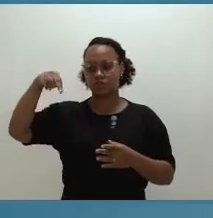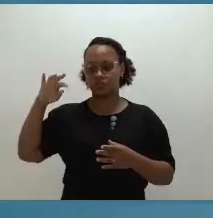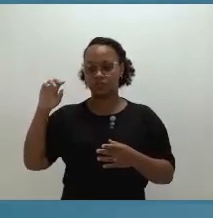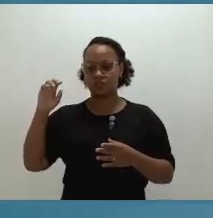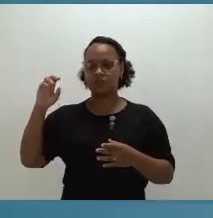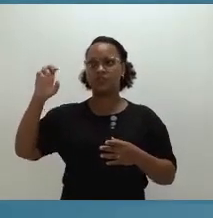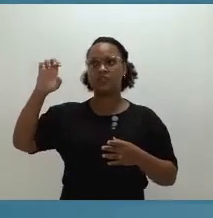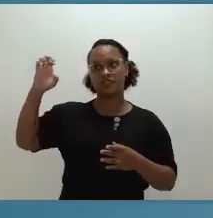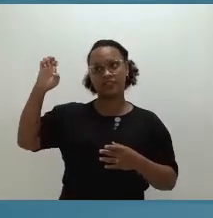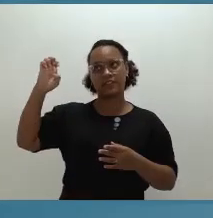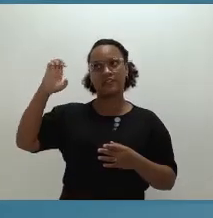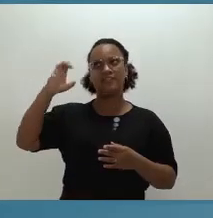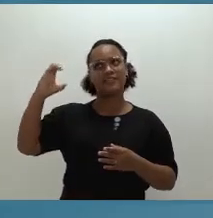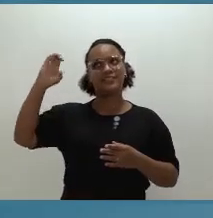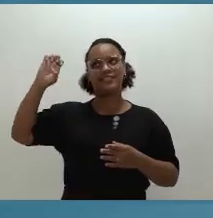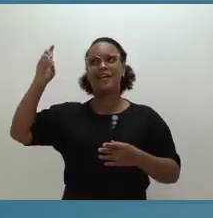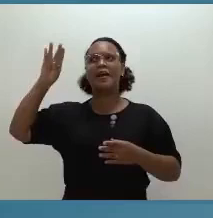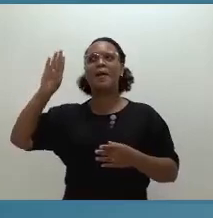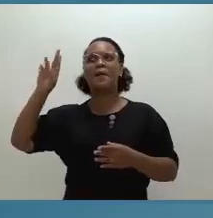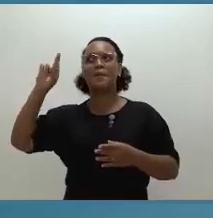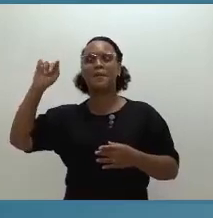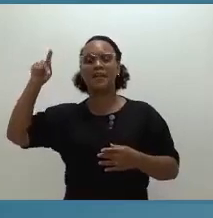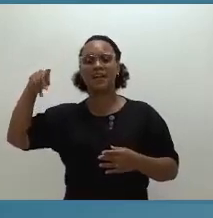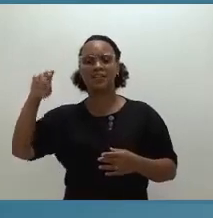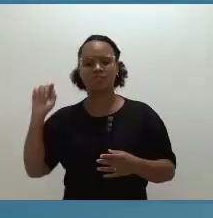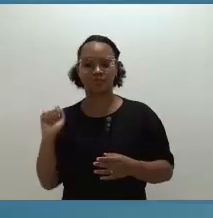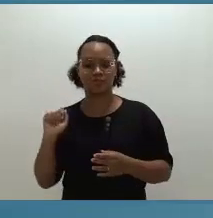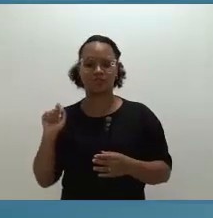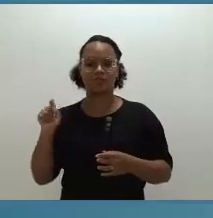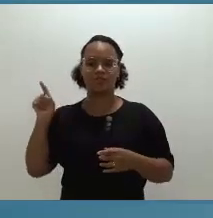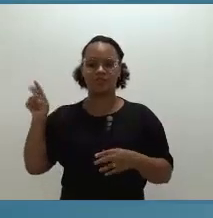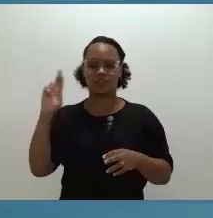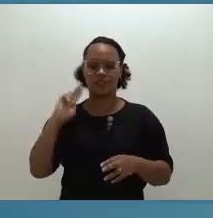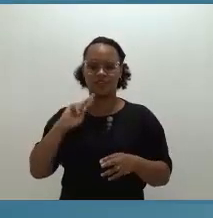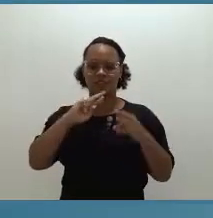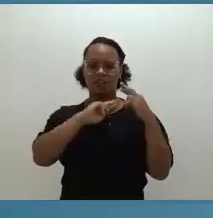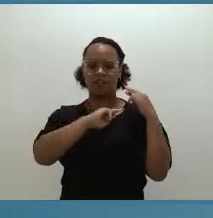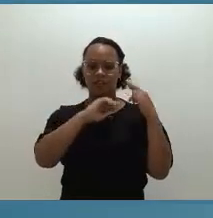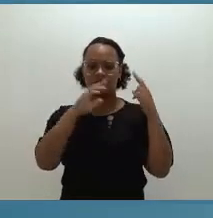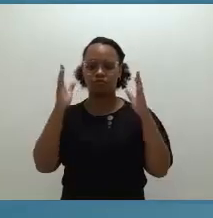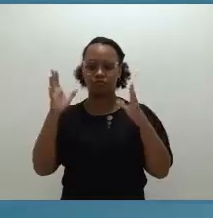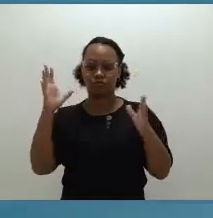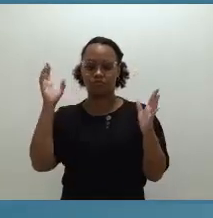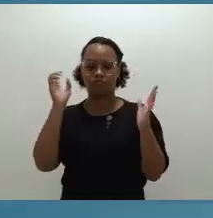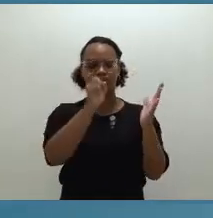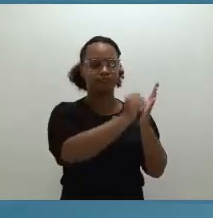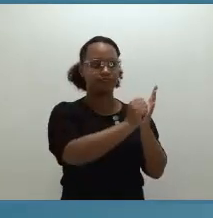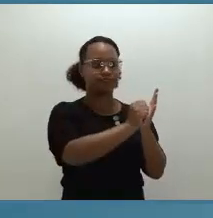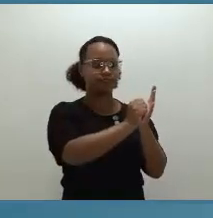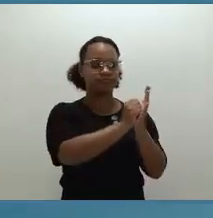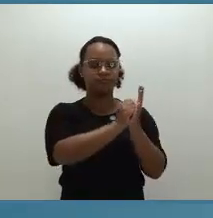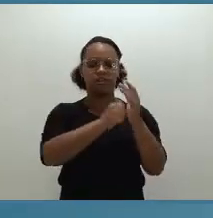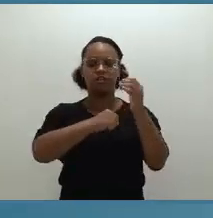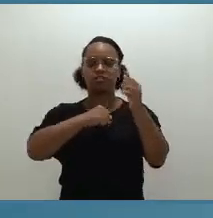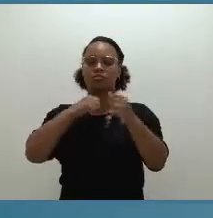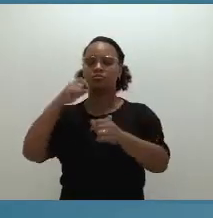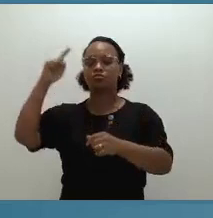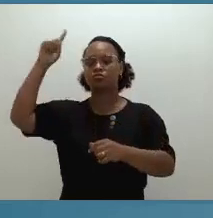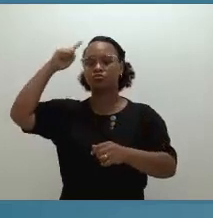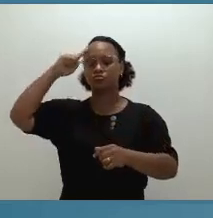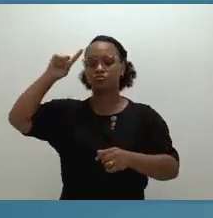SEBRASP. E seu resultado foi homologado em